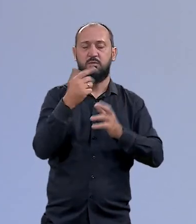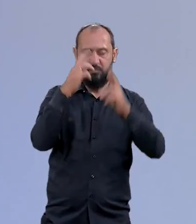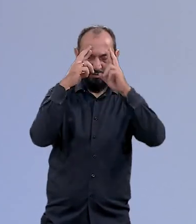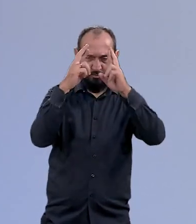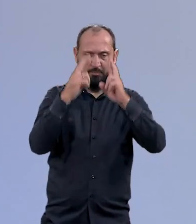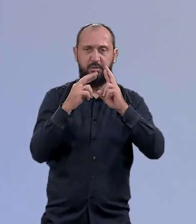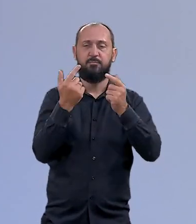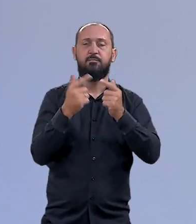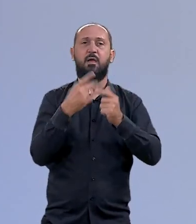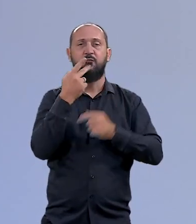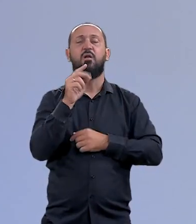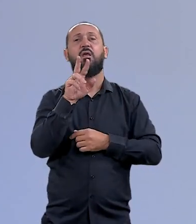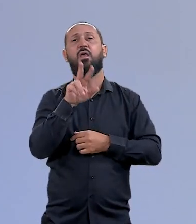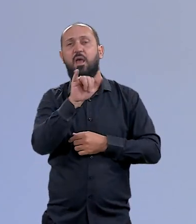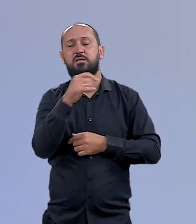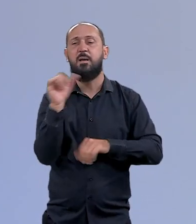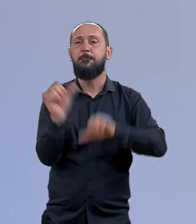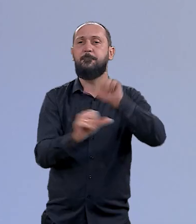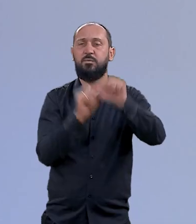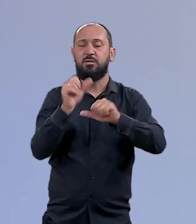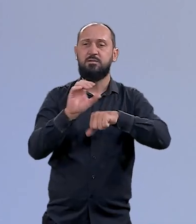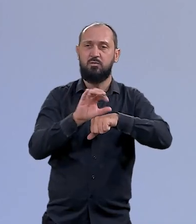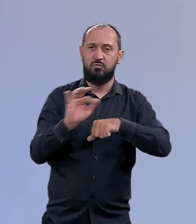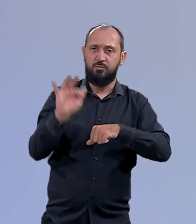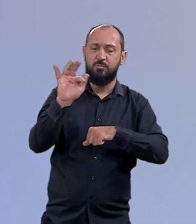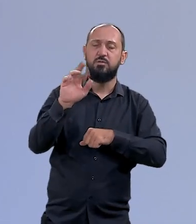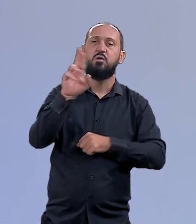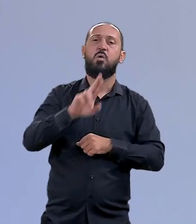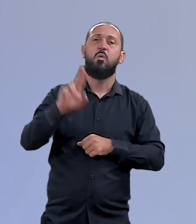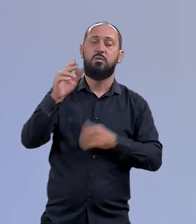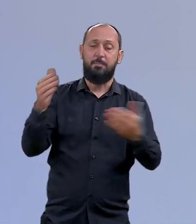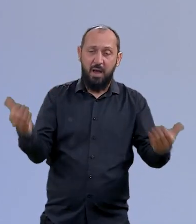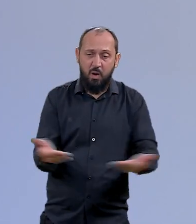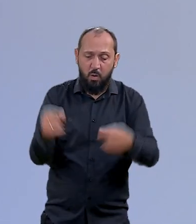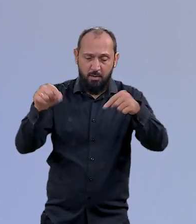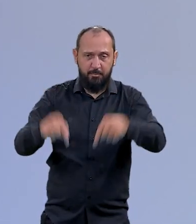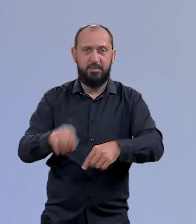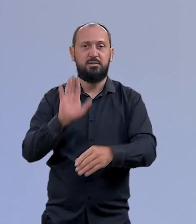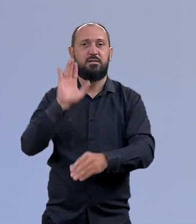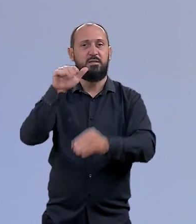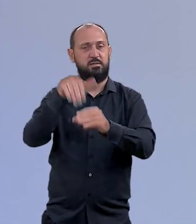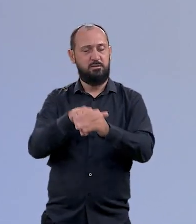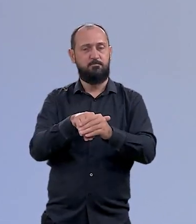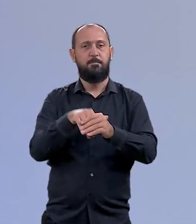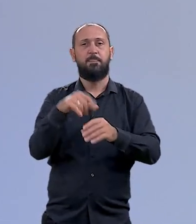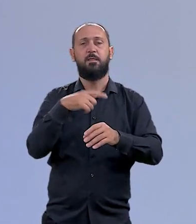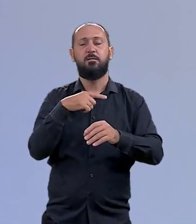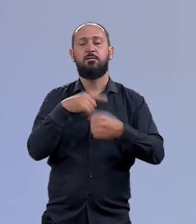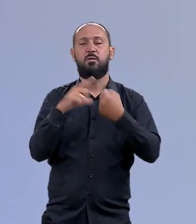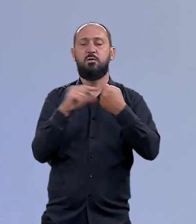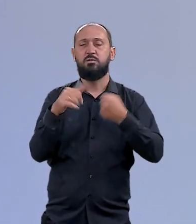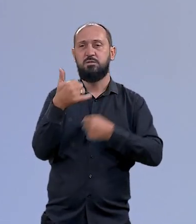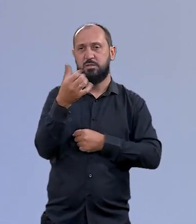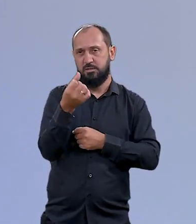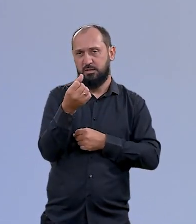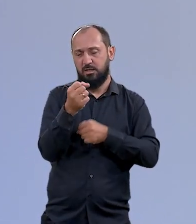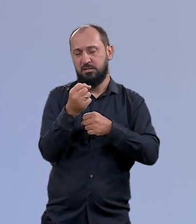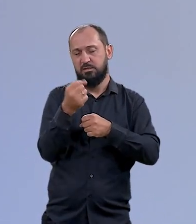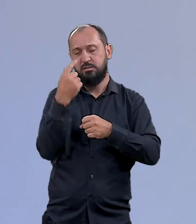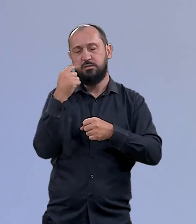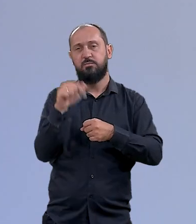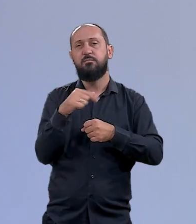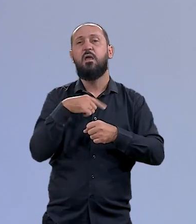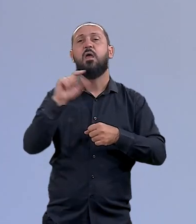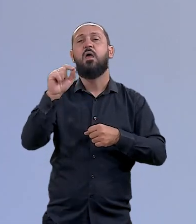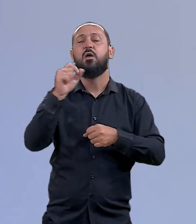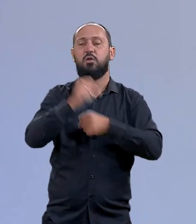possibilita uma aplicação maior de recursos para essas candidaturas de negros e pardos, e nós temos hoje uma promulgação de uma emenda constitucional